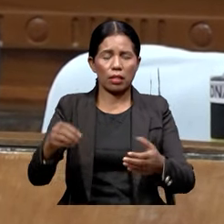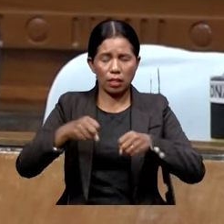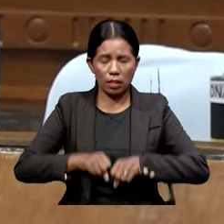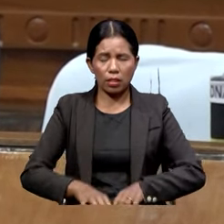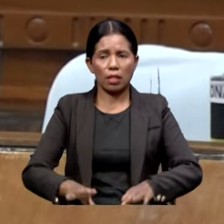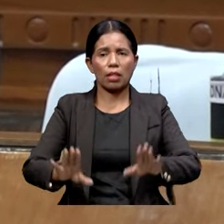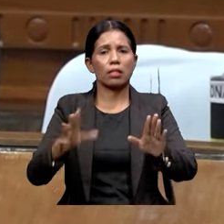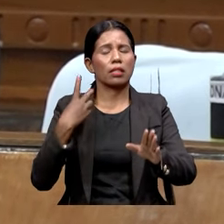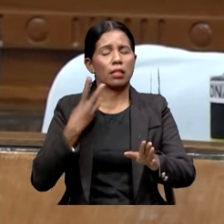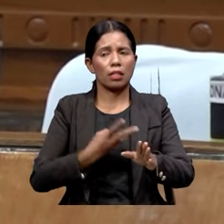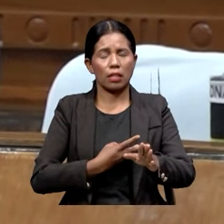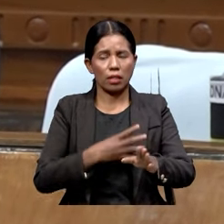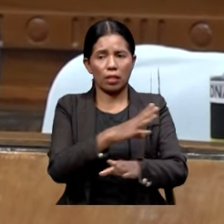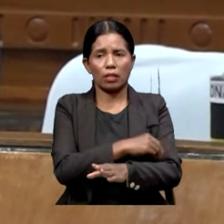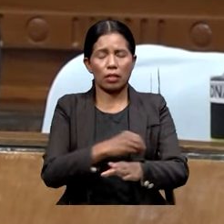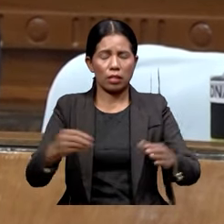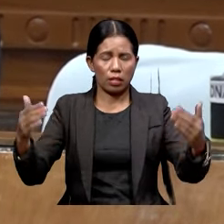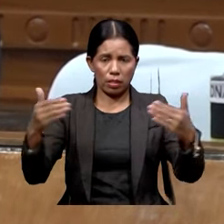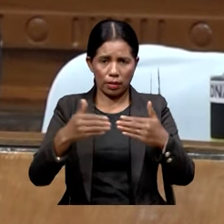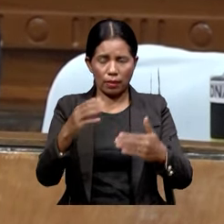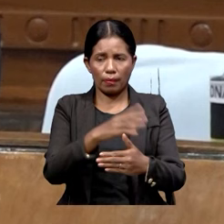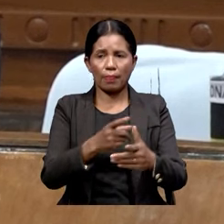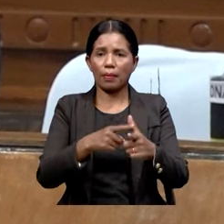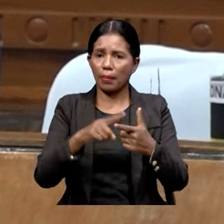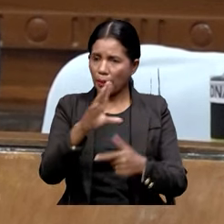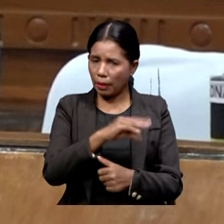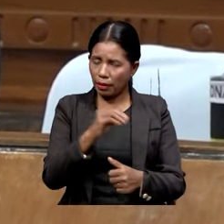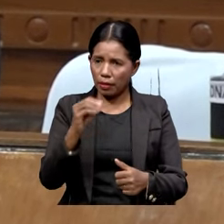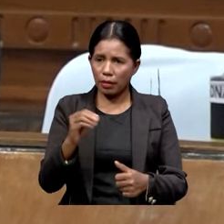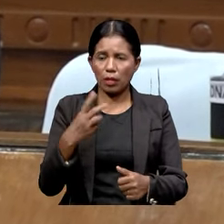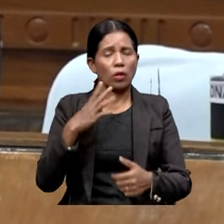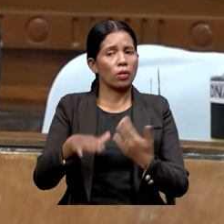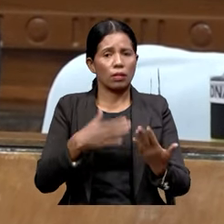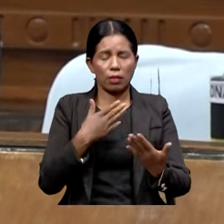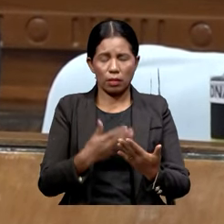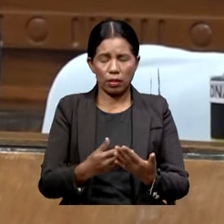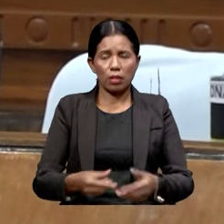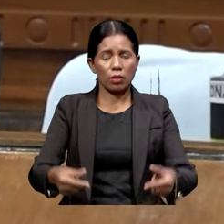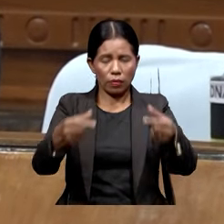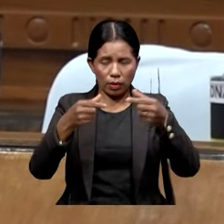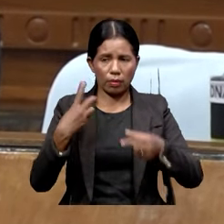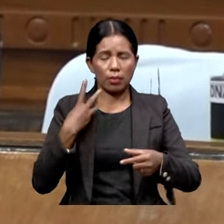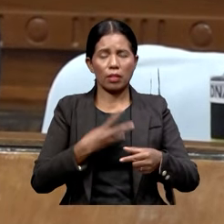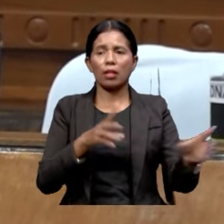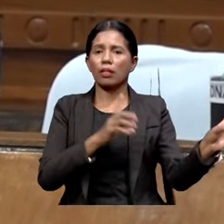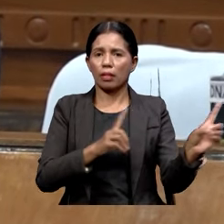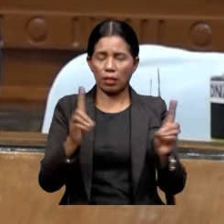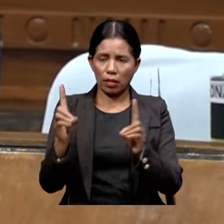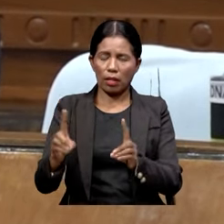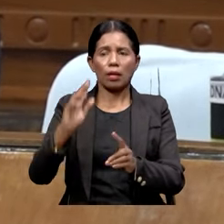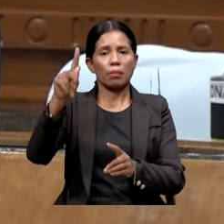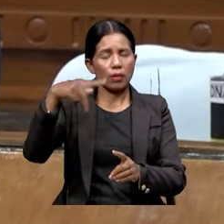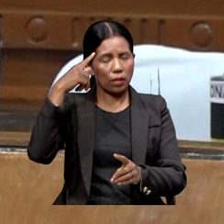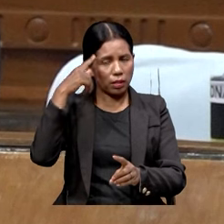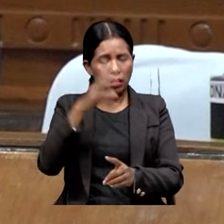a itinerinha jurisdição. Não, nem outro se permite meita de implementa políticas